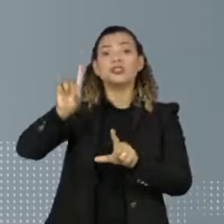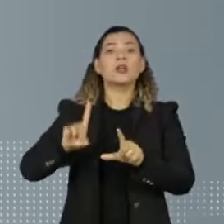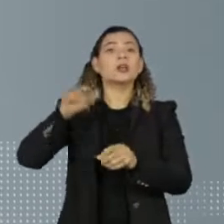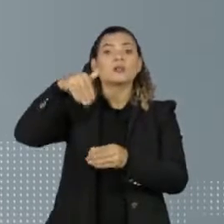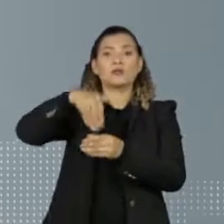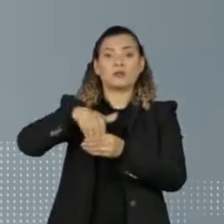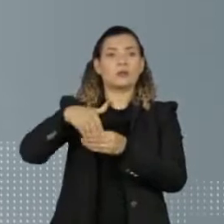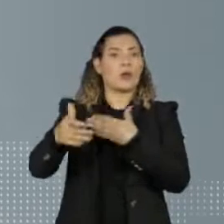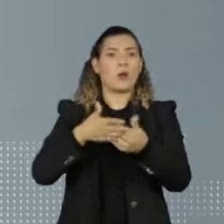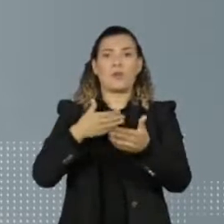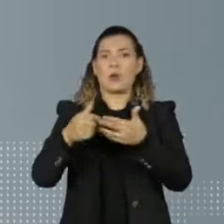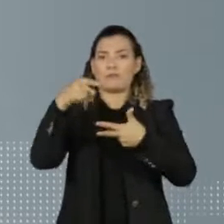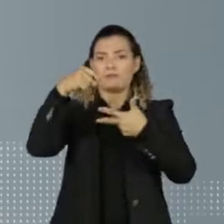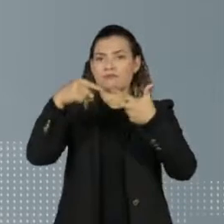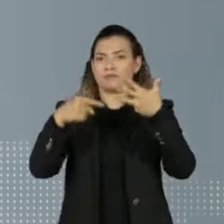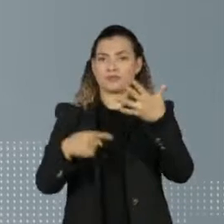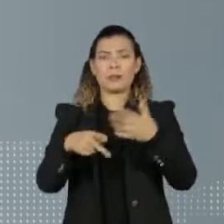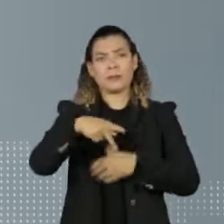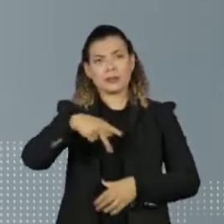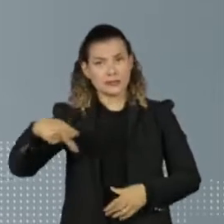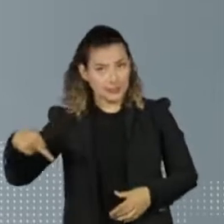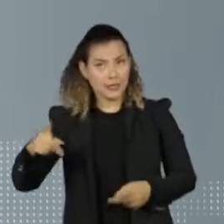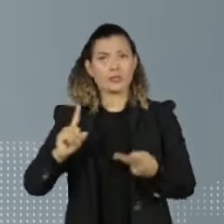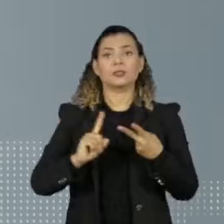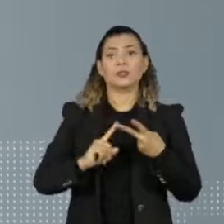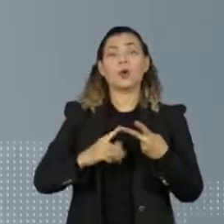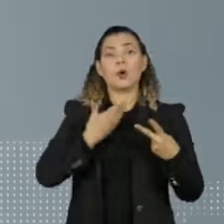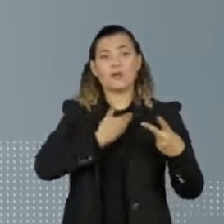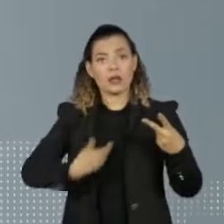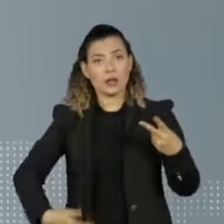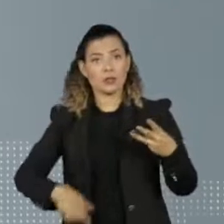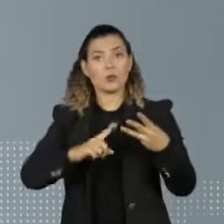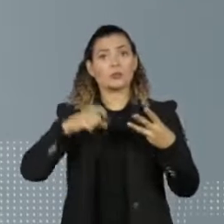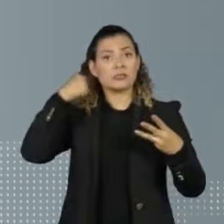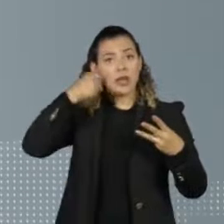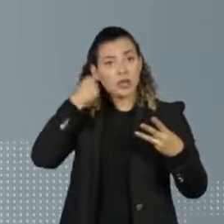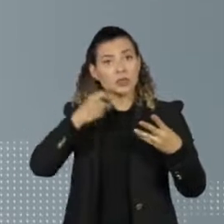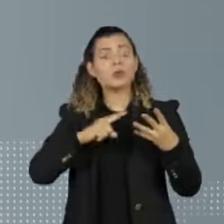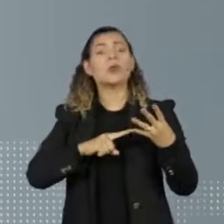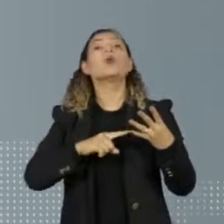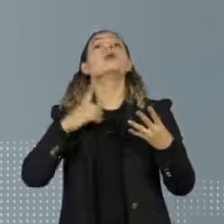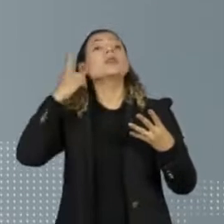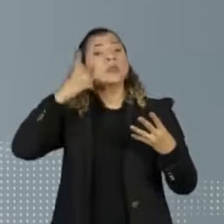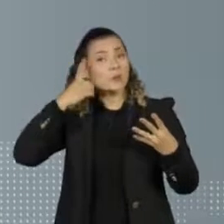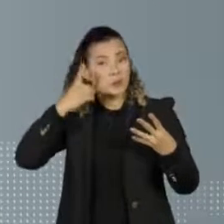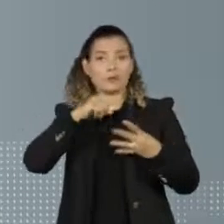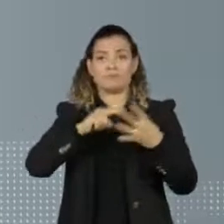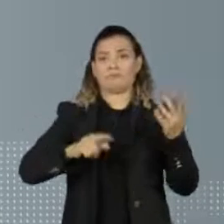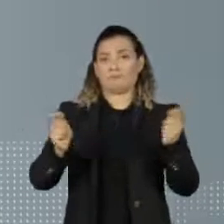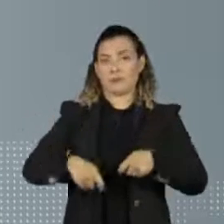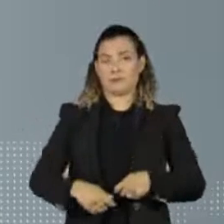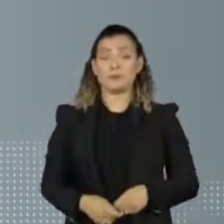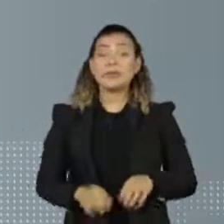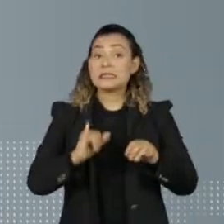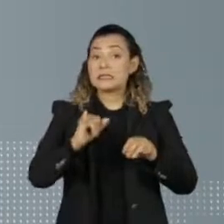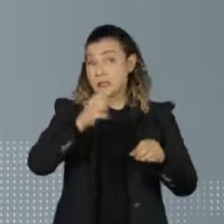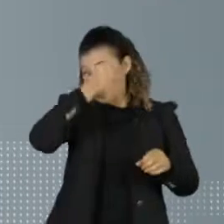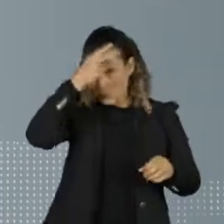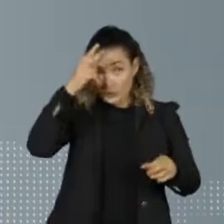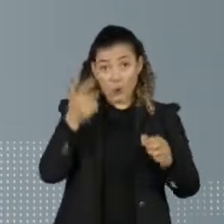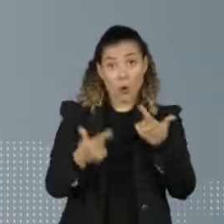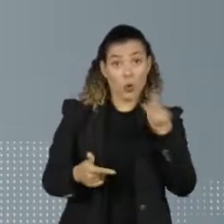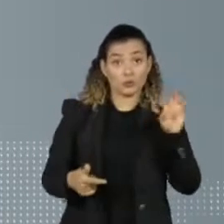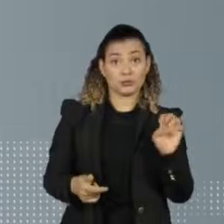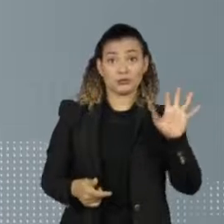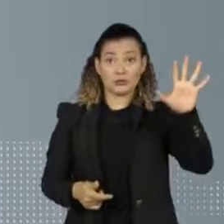votar para todos os cargos Presidente da República Governador Senador e deputado E se o município for